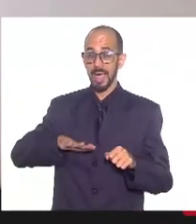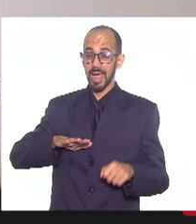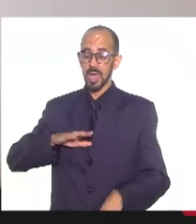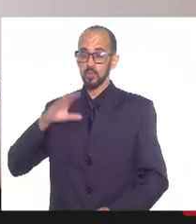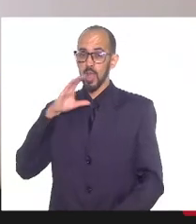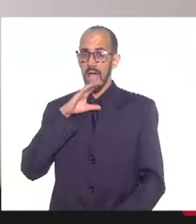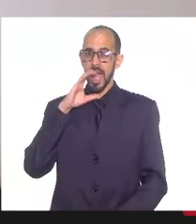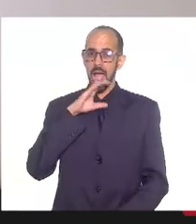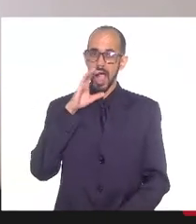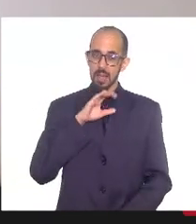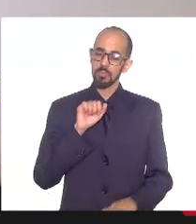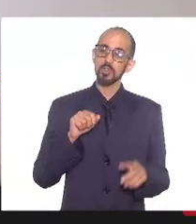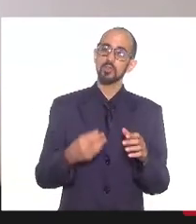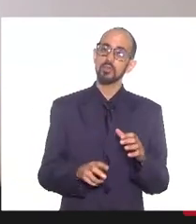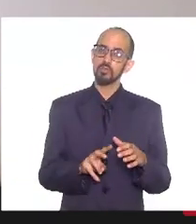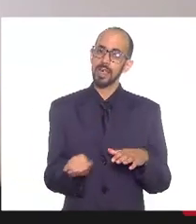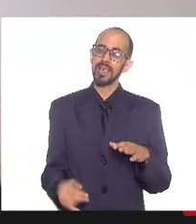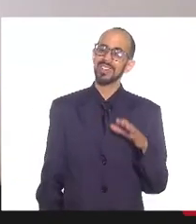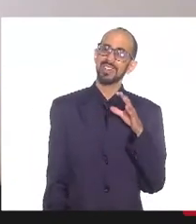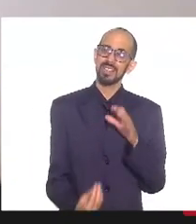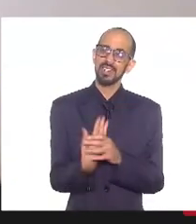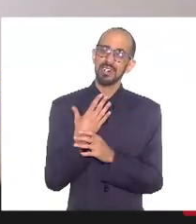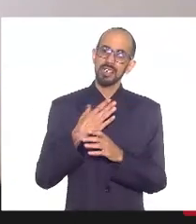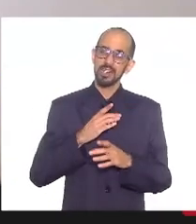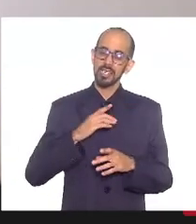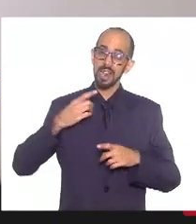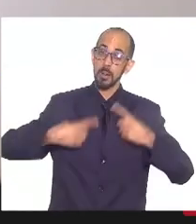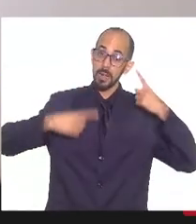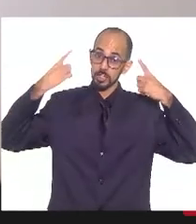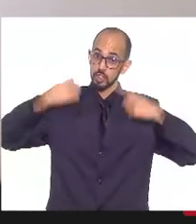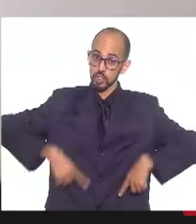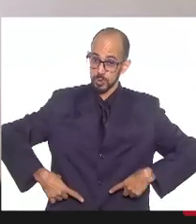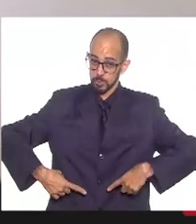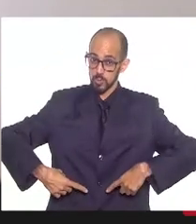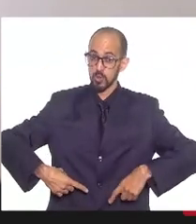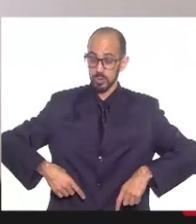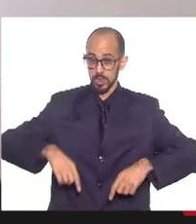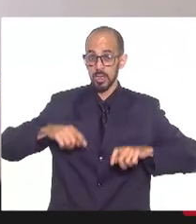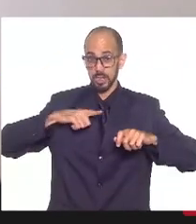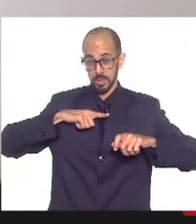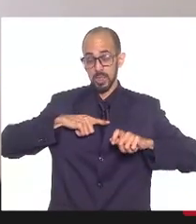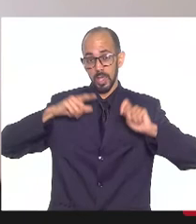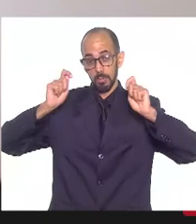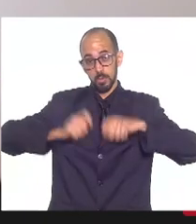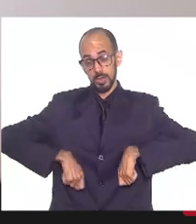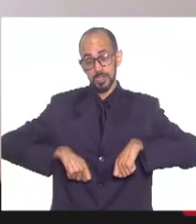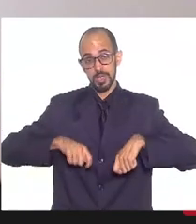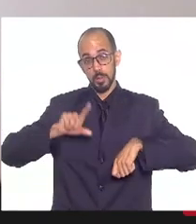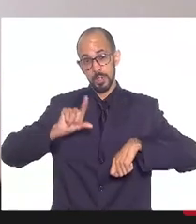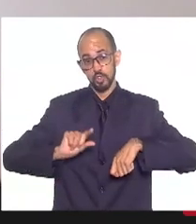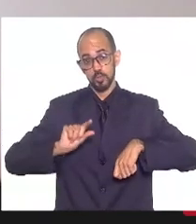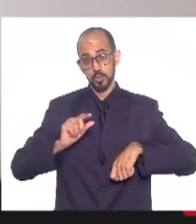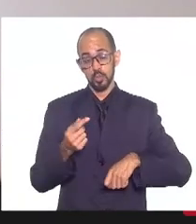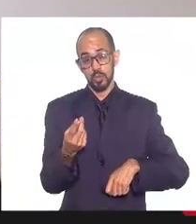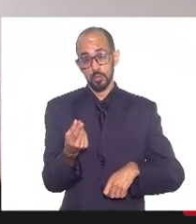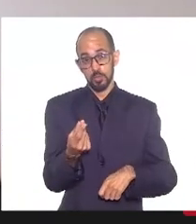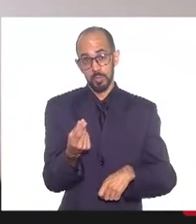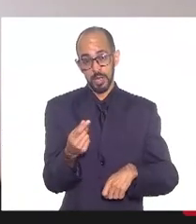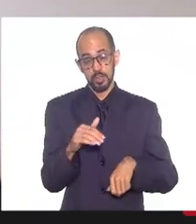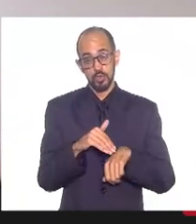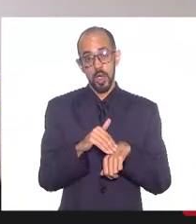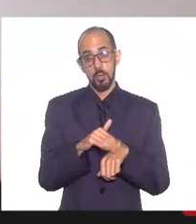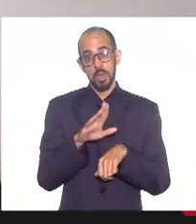criar tensões competitivas que têm potencial, sim, de reduzir o preço e de aumentar a